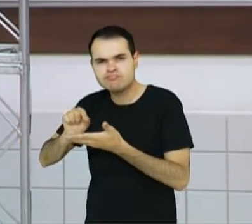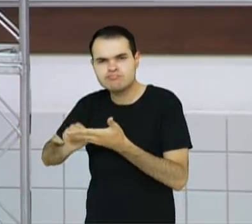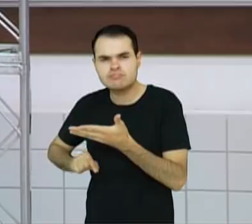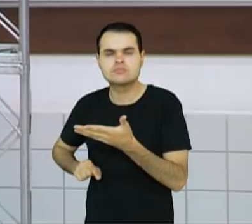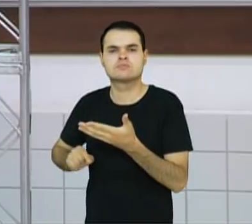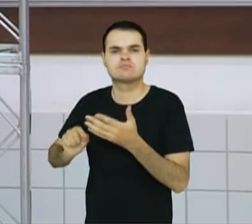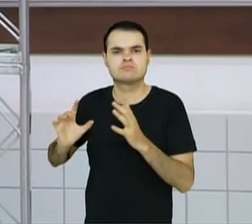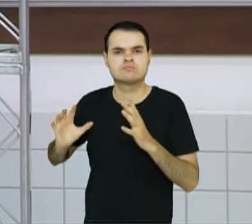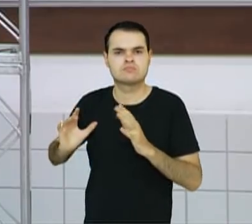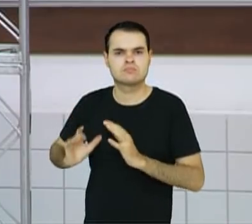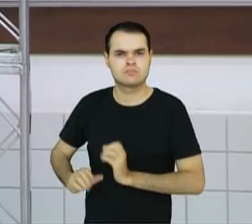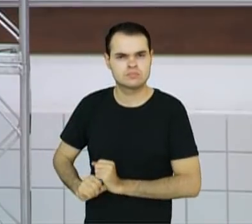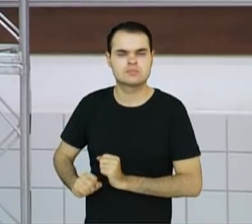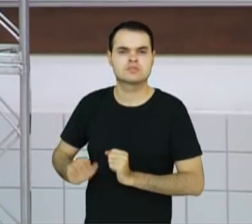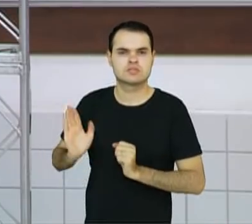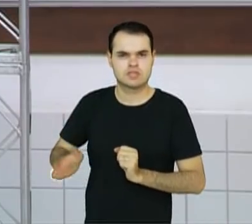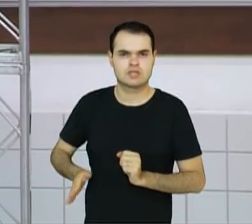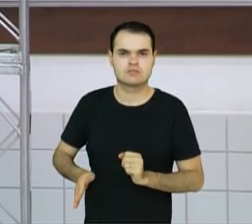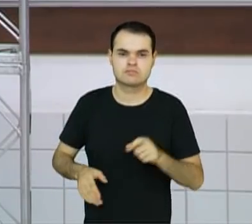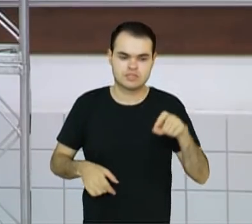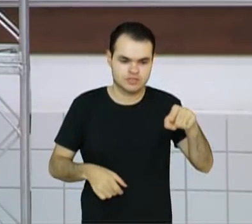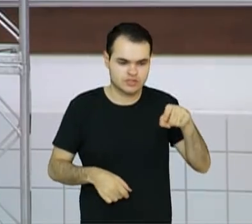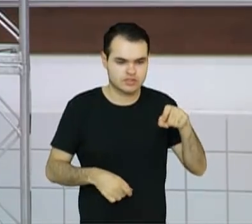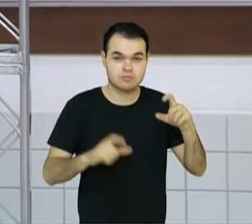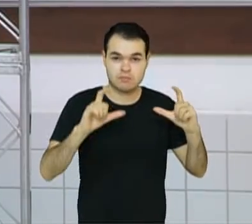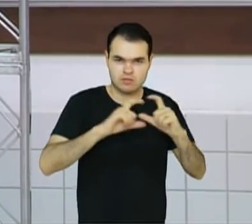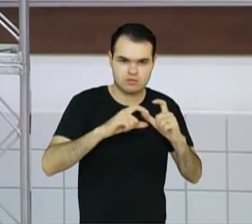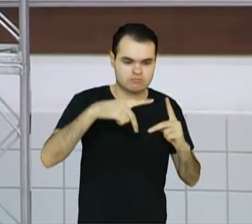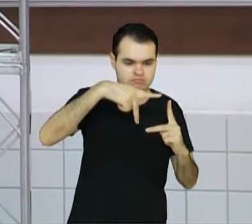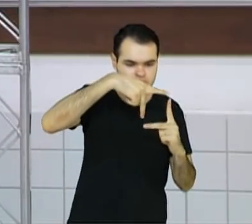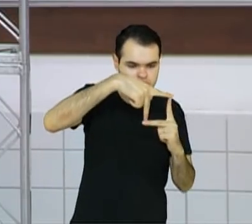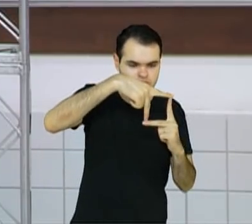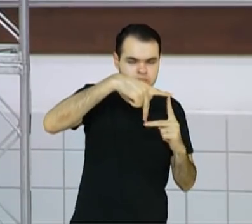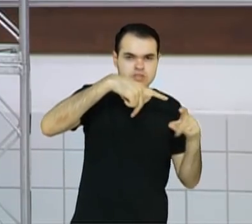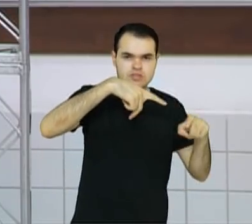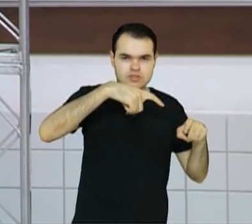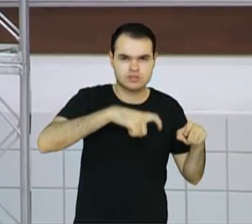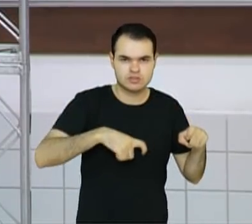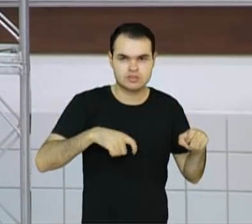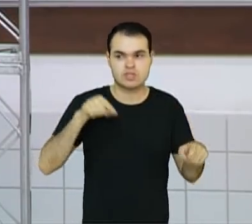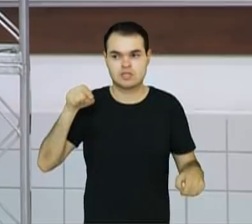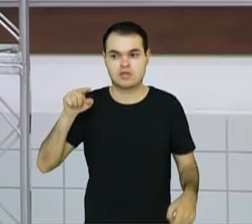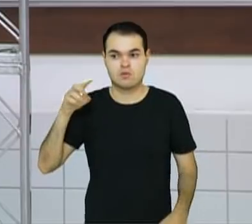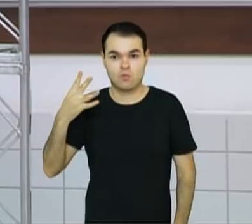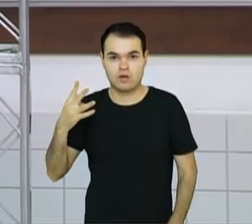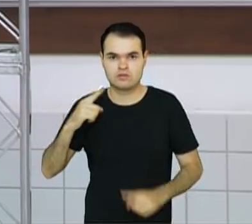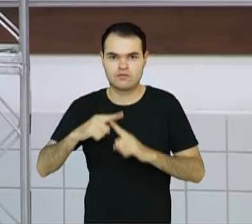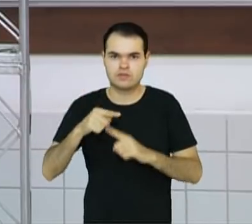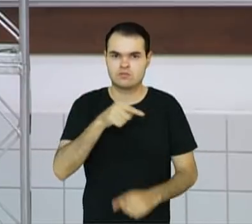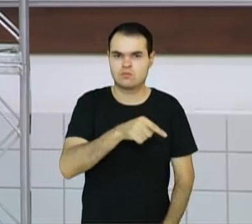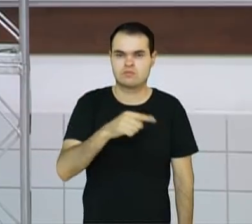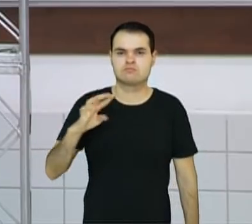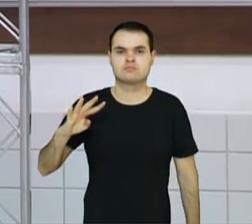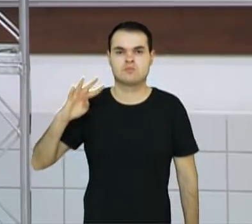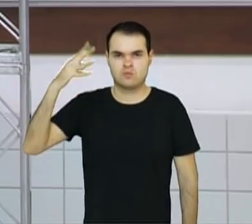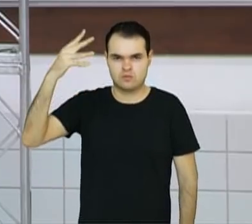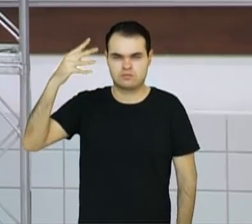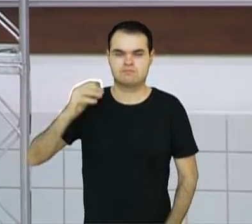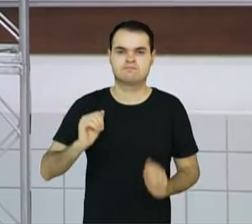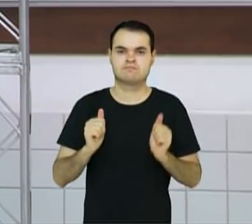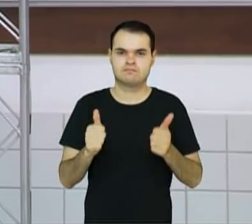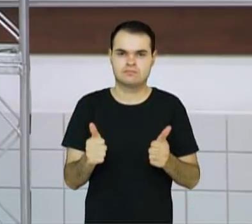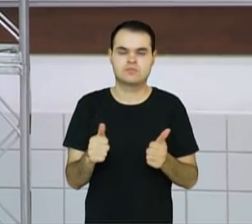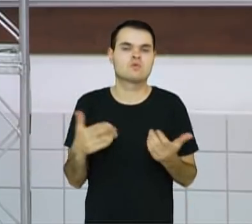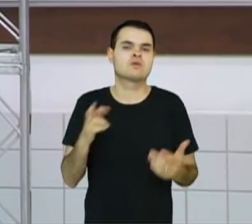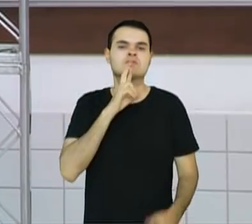x ao quadrado. A área do quadrado maior seria o quê? 4 vezes x ao quadrado, ou seja, 4 vezes a área do menor, certo? Então, qual é a